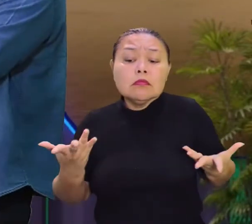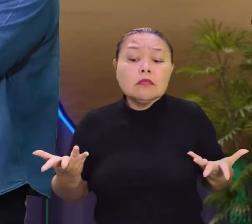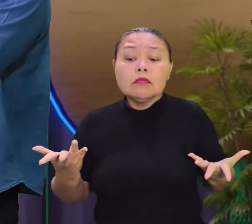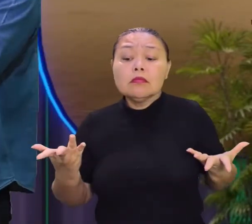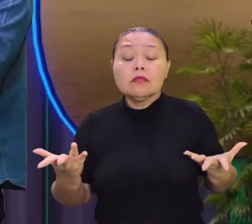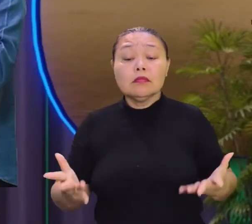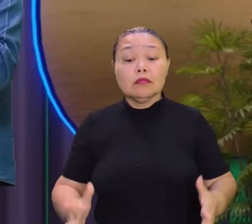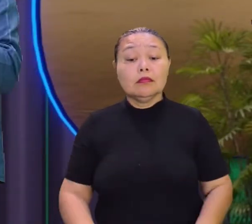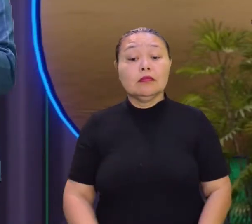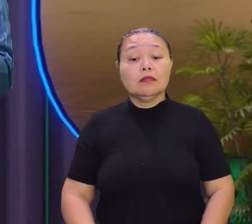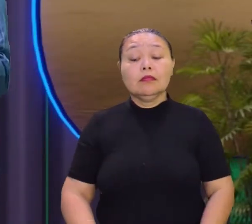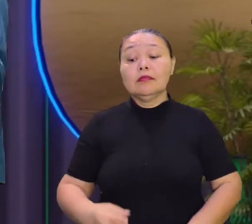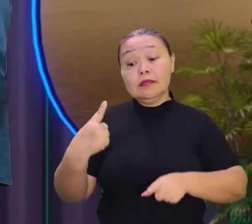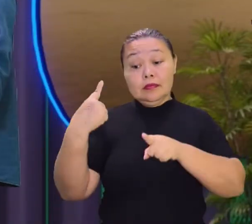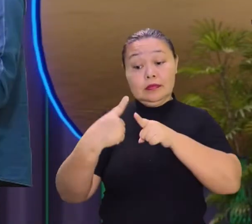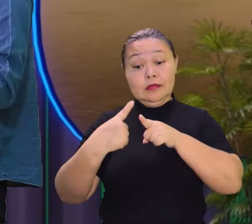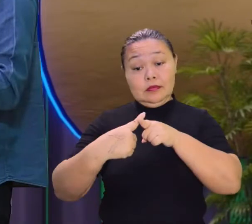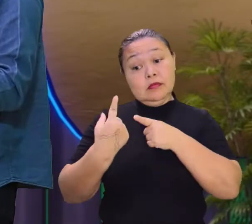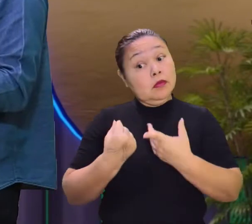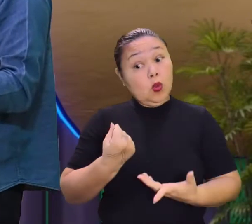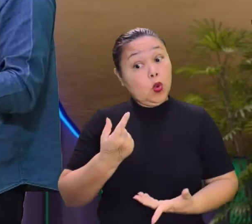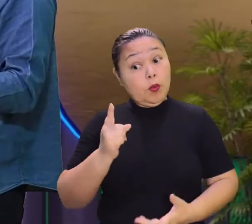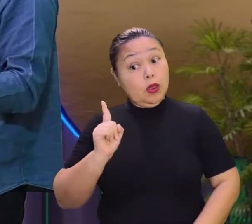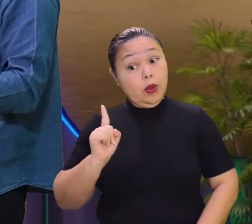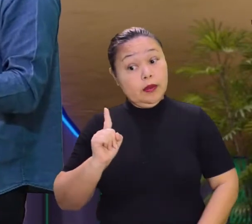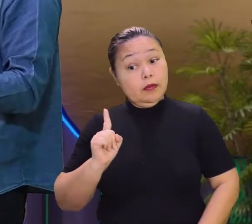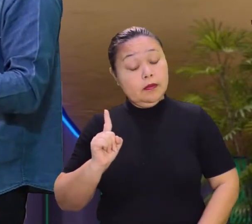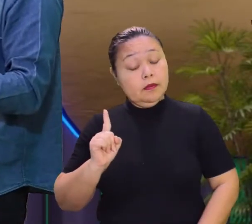independente? Porque economicamente não é.